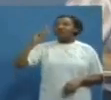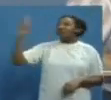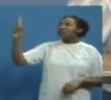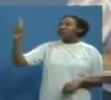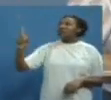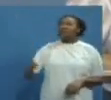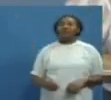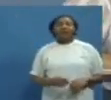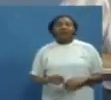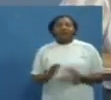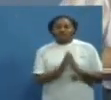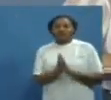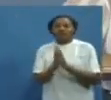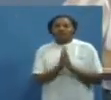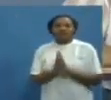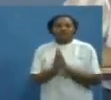oração.